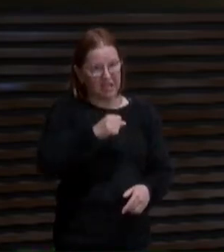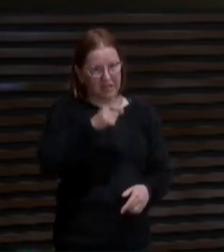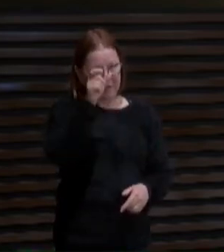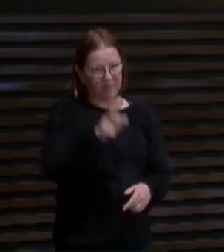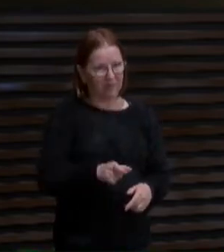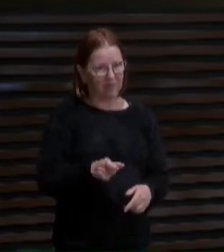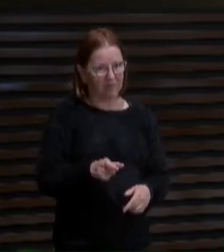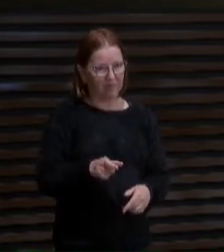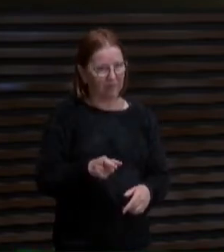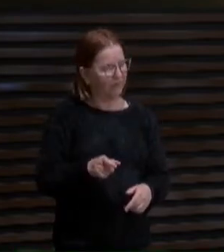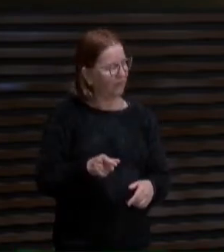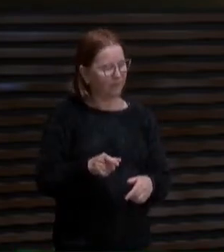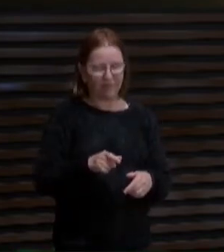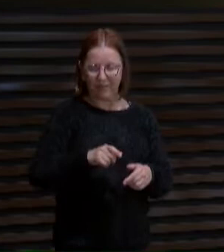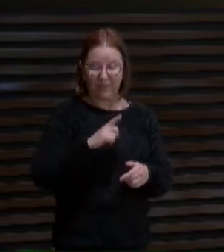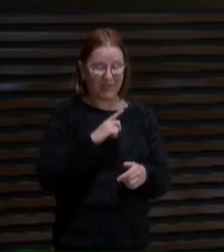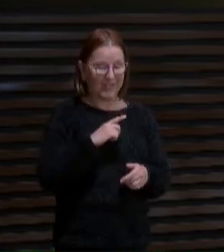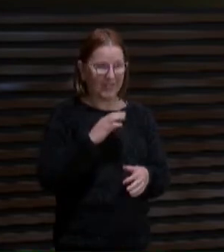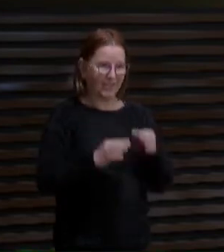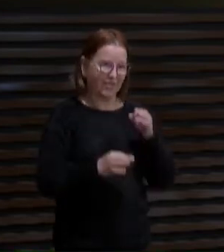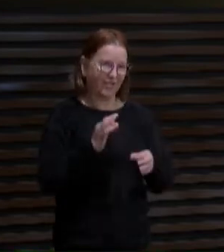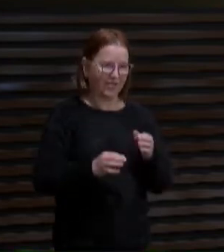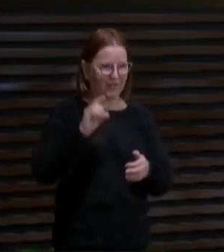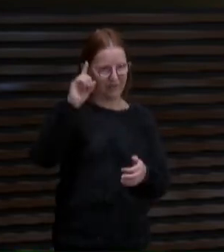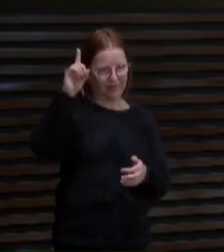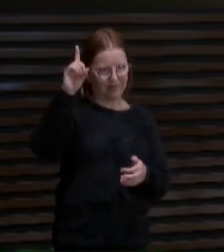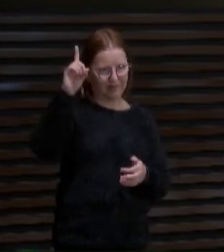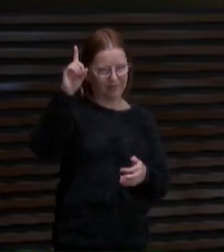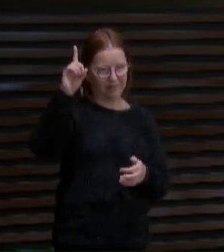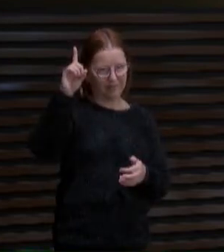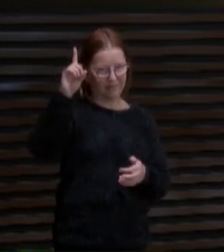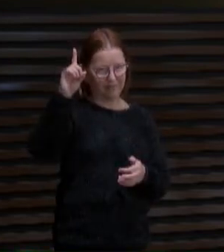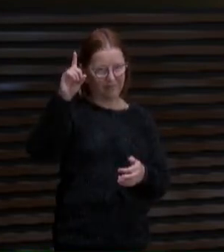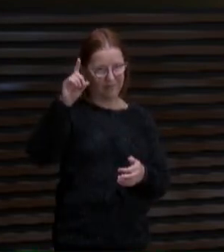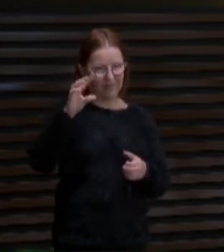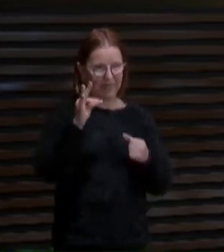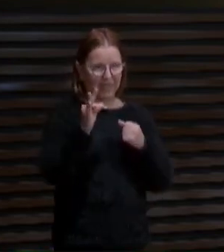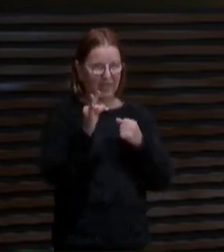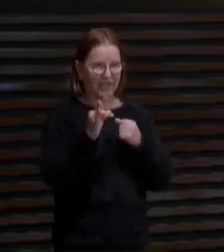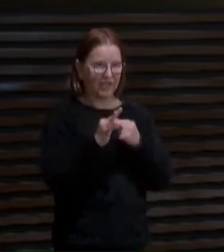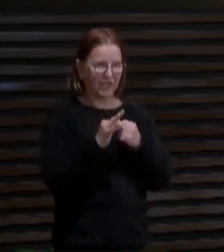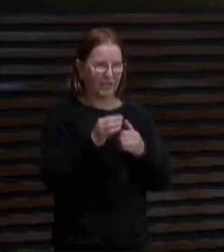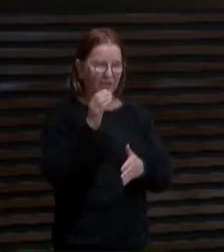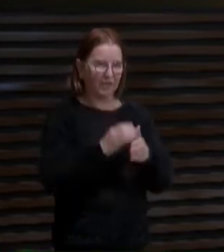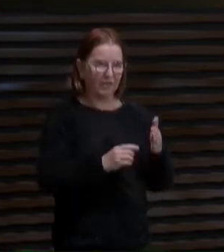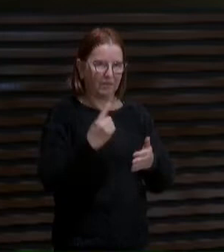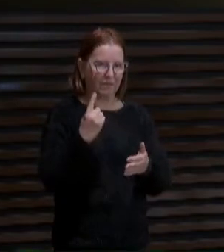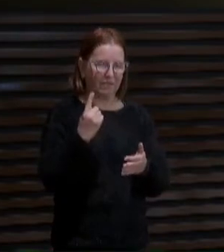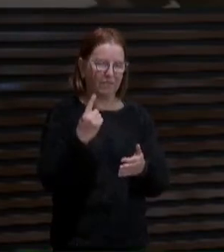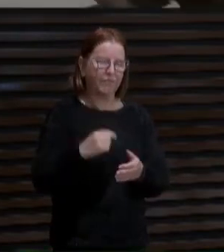produz a justiça de Deus esse texto tá lá em Tiago Capítulo 1 depois você confira